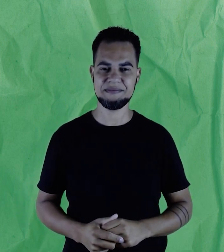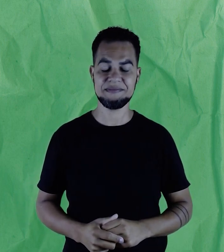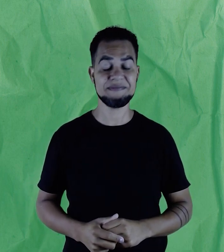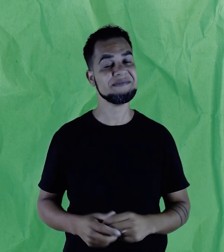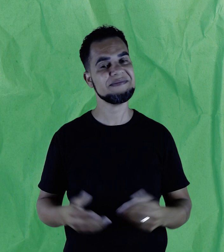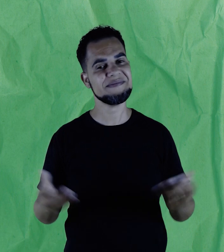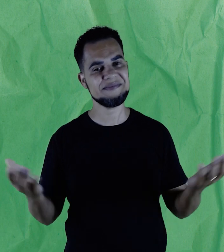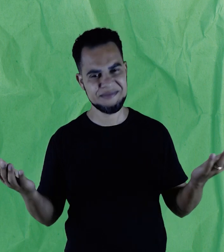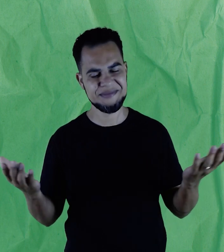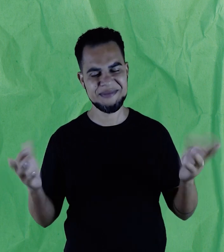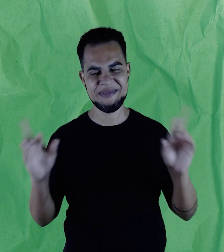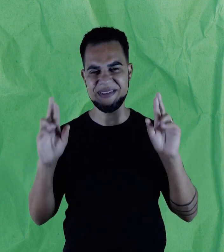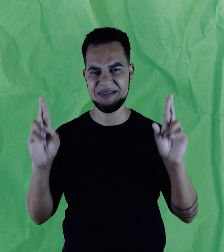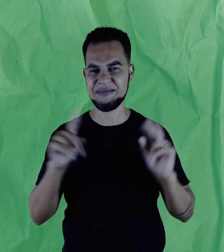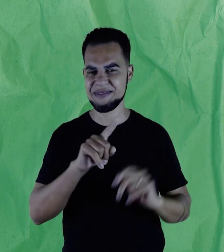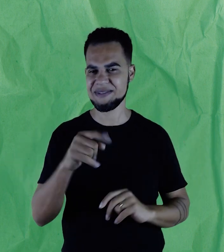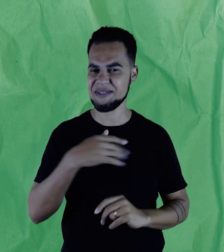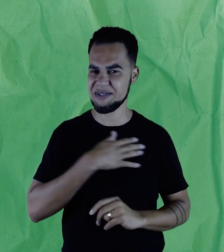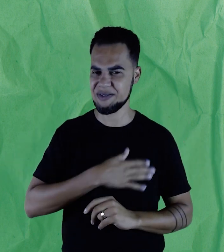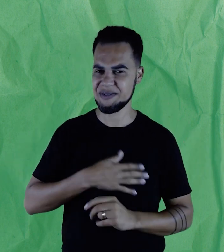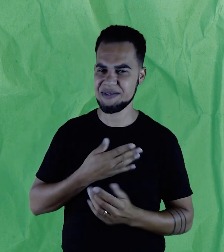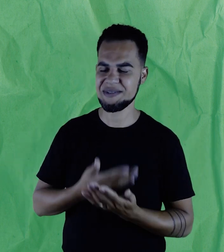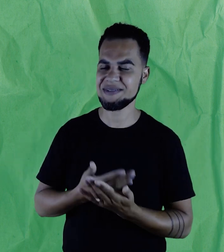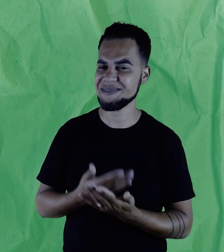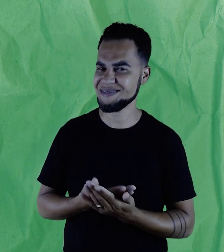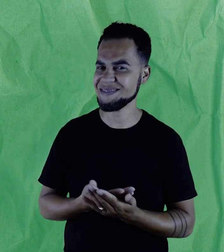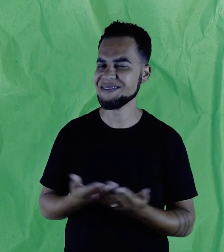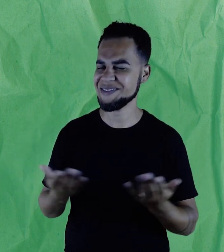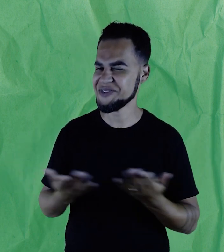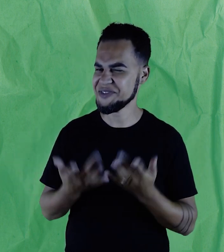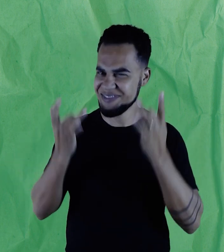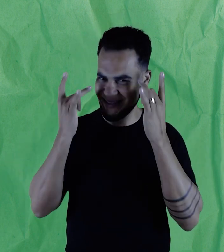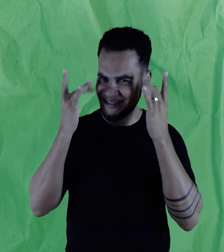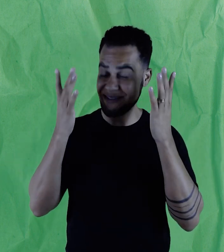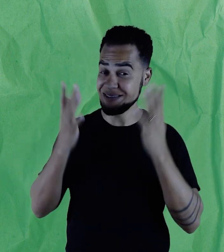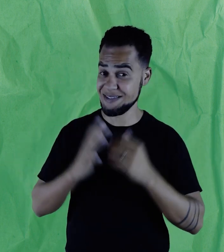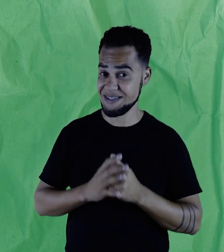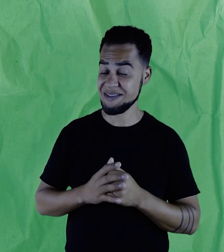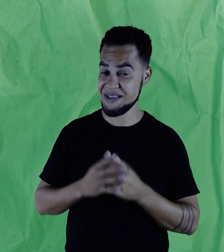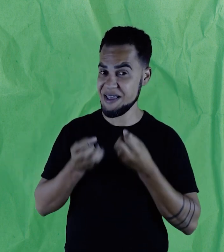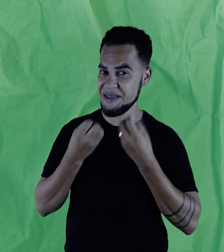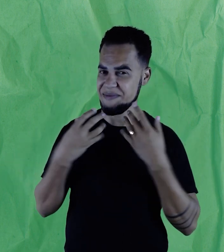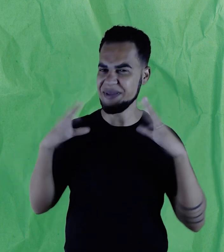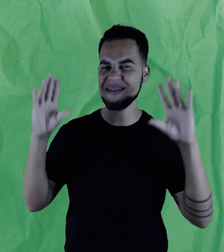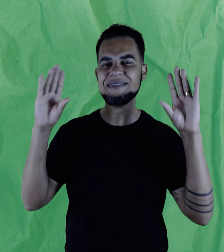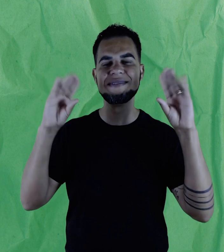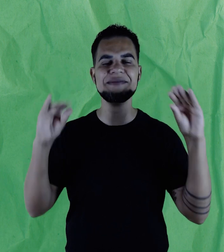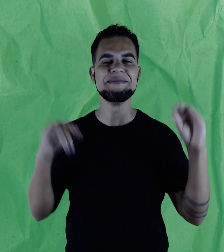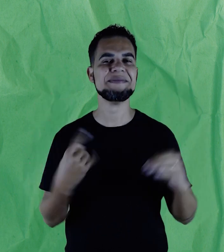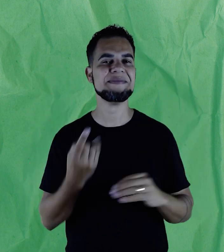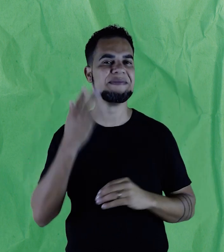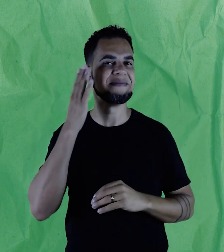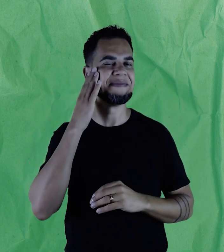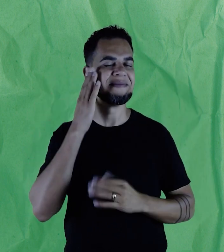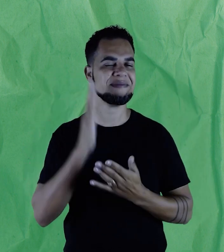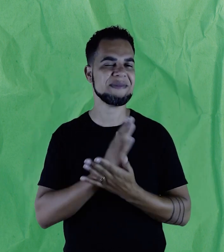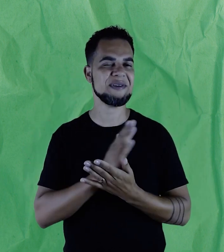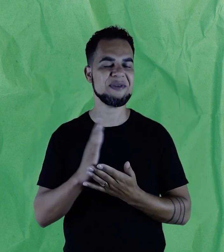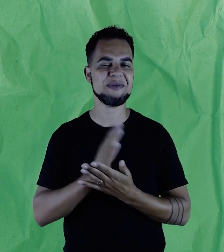Bom, gente, espero que tenham gostado da música. Facinho, né? Bem tranquilo da gente entender a função de algumas